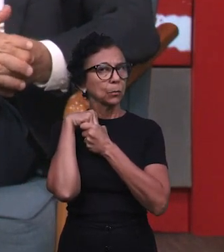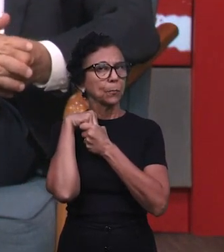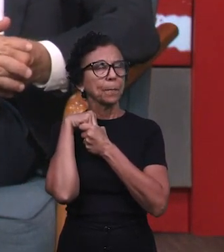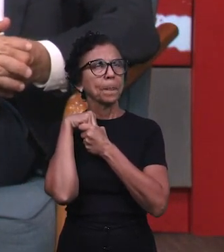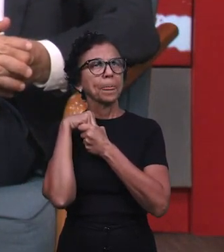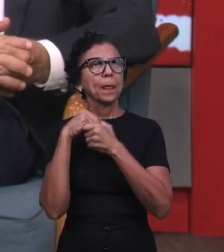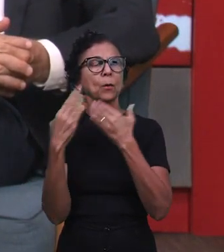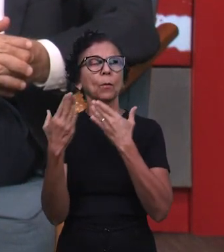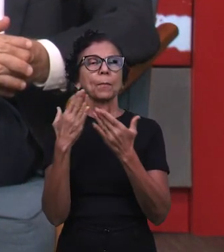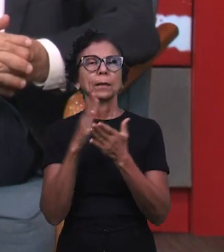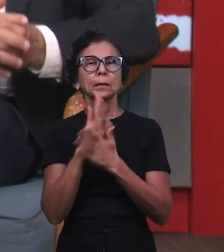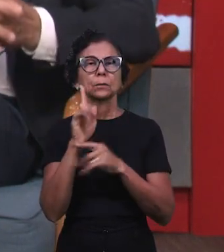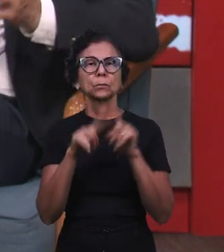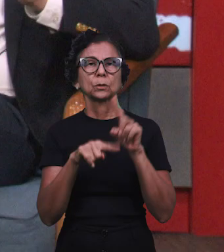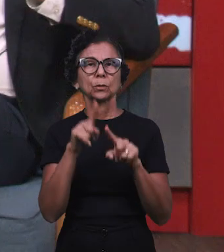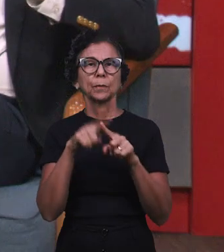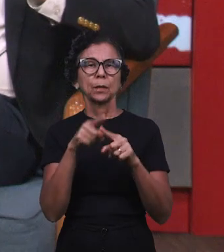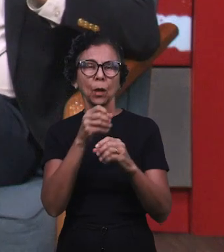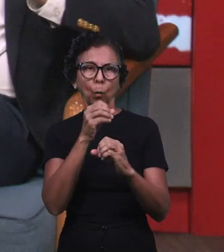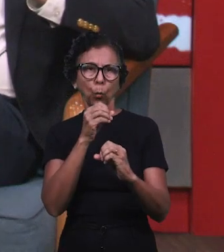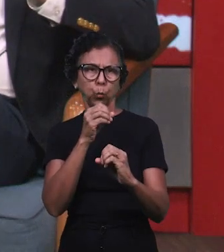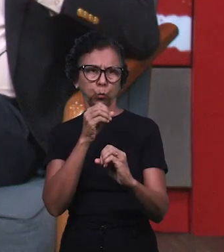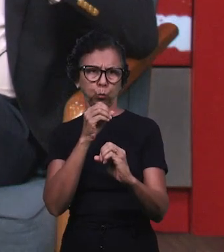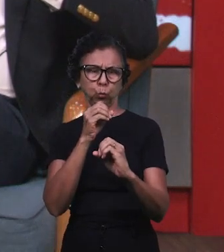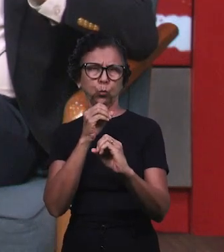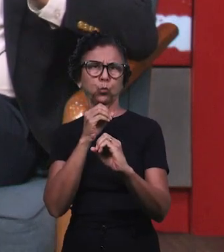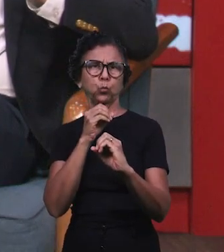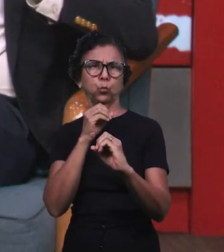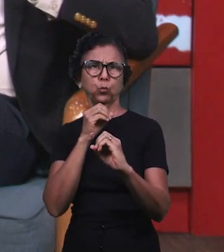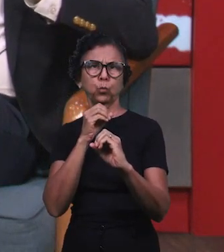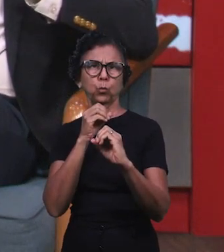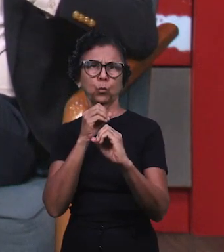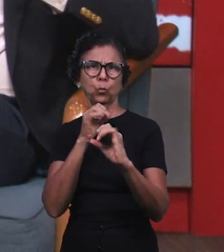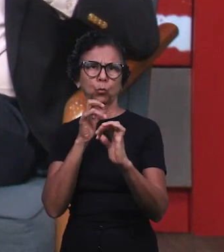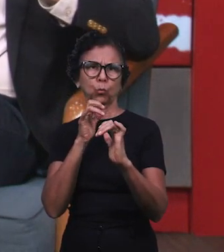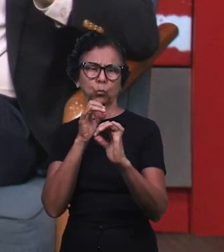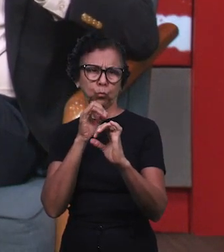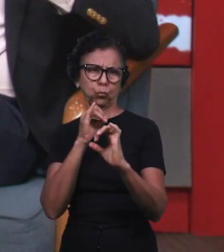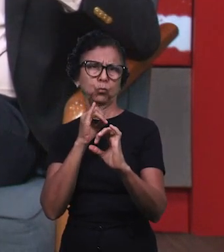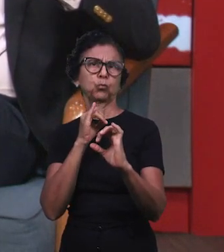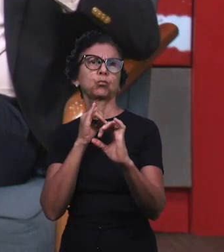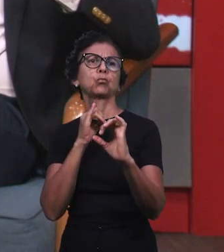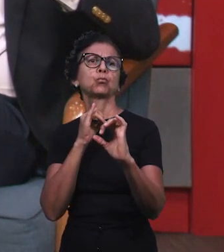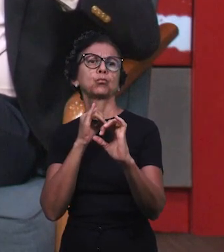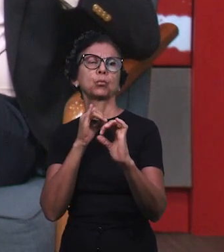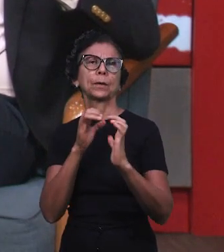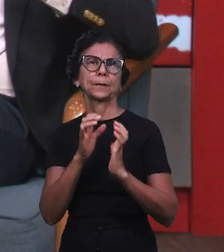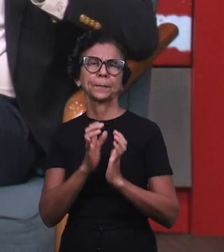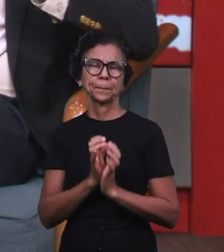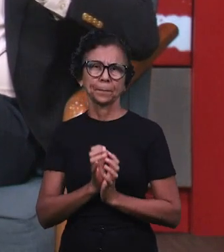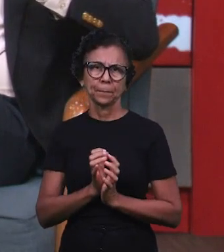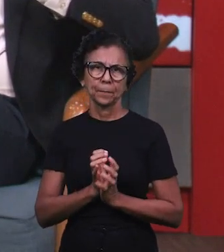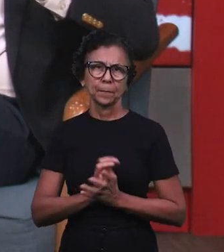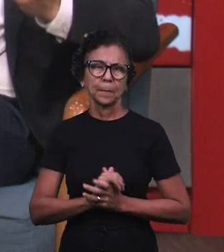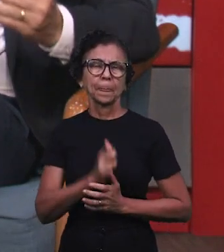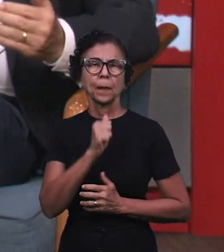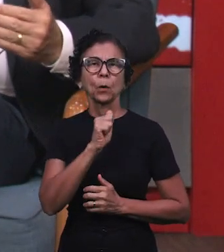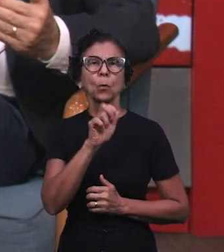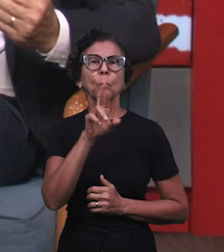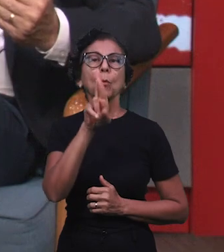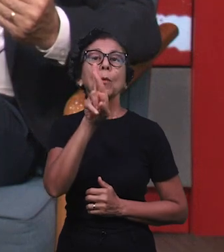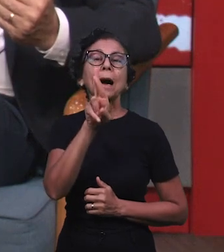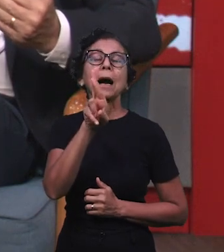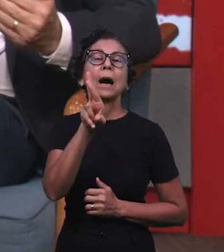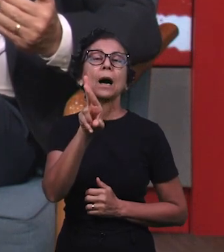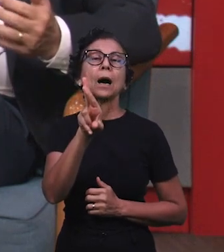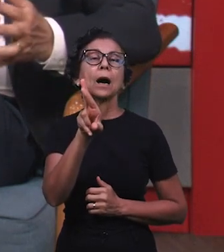sopro. E você, então, faz com que joga o ar